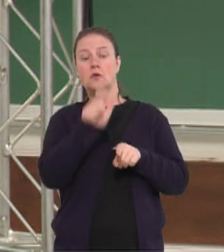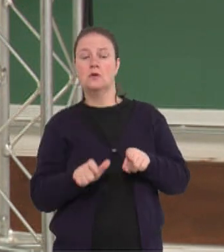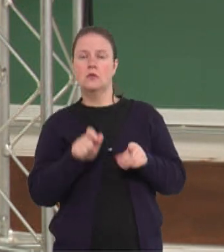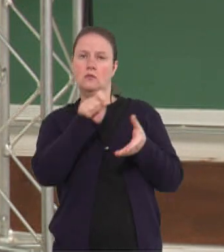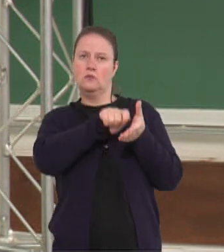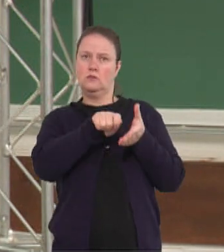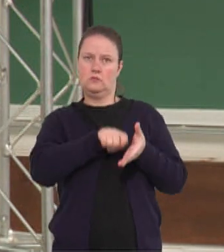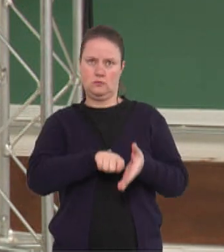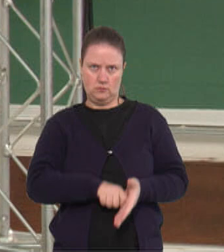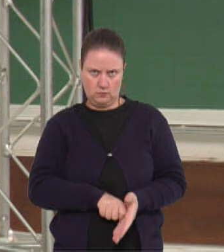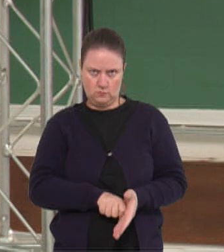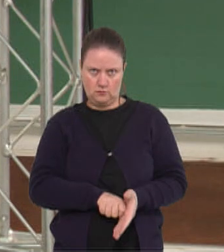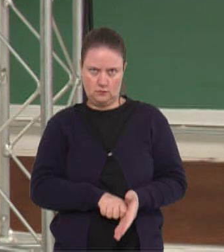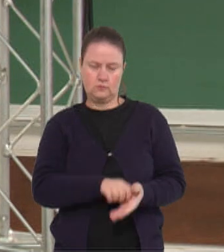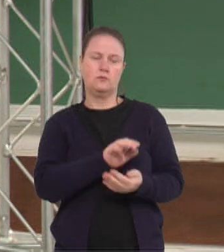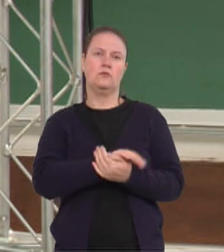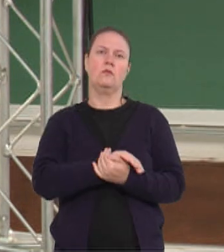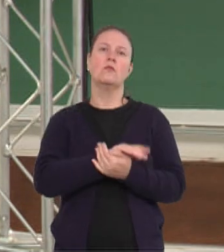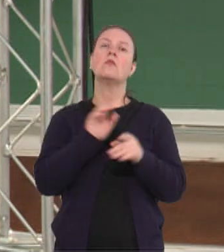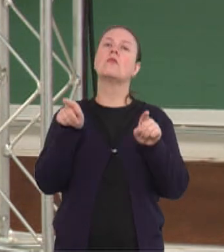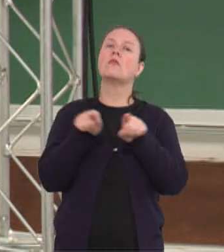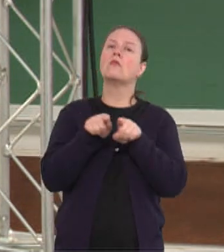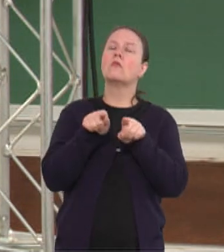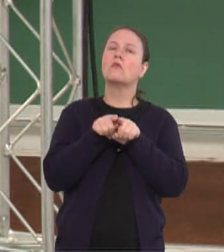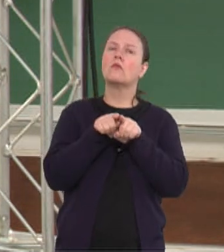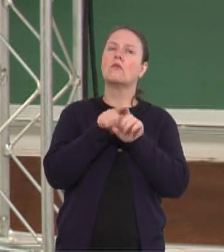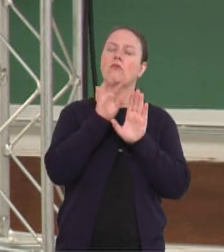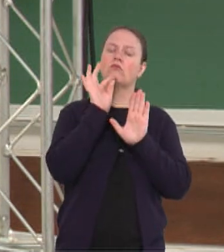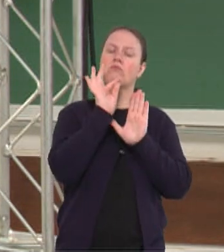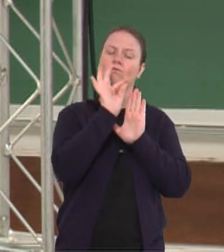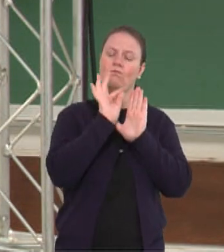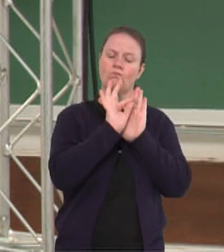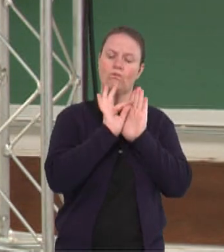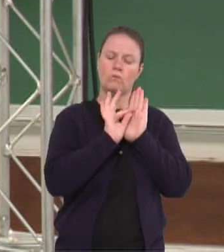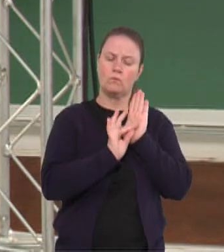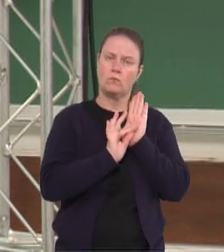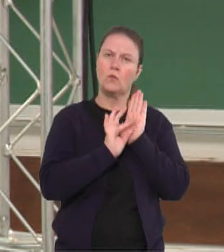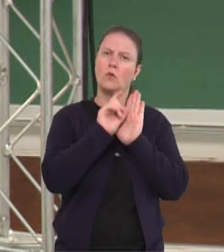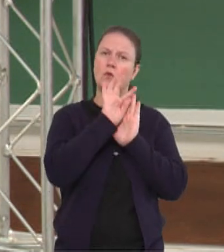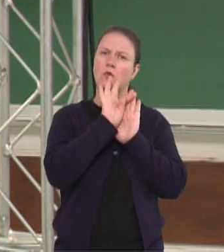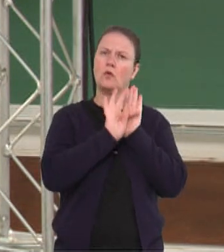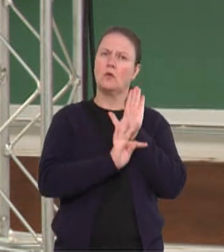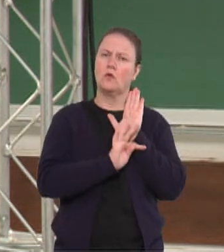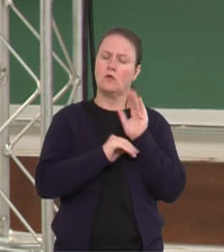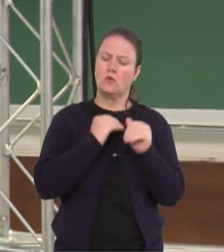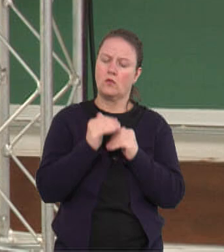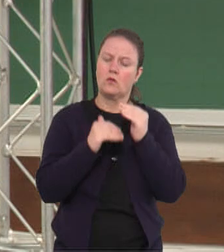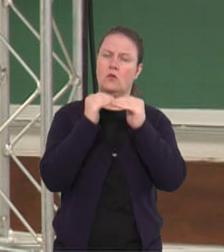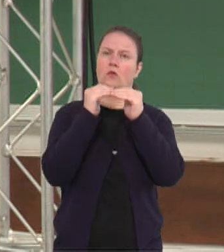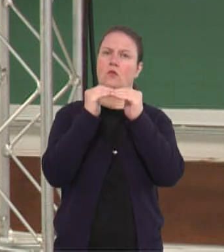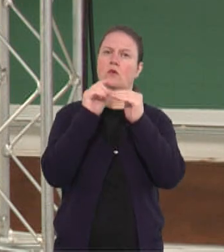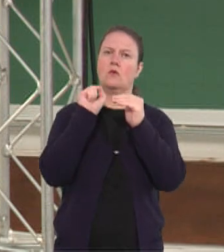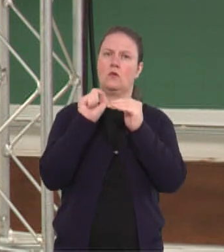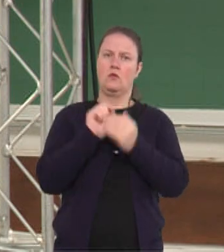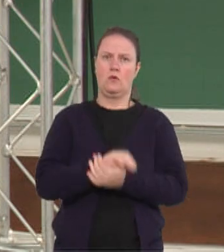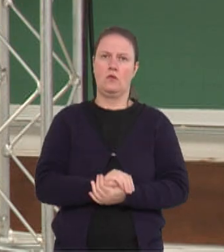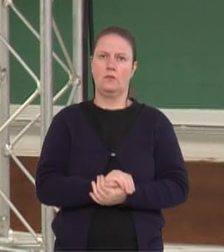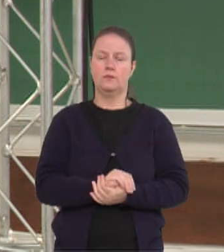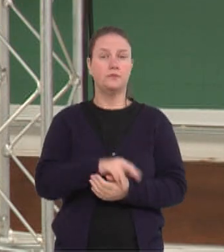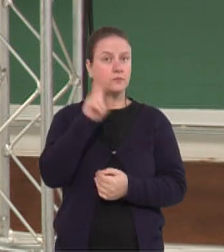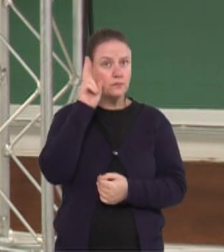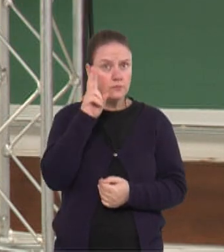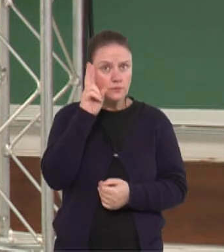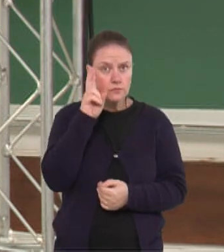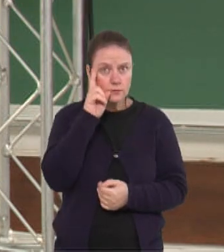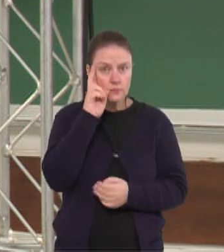a capacidade de compreensão da estrutura do texto, da ordem do narrar. Lembram que eu falei para vocês que